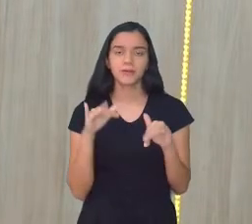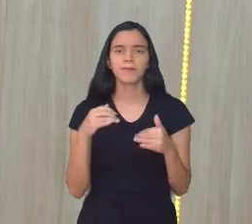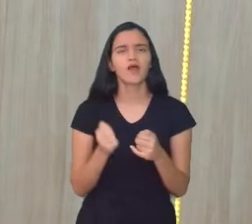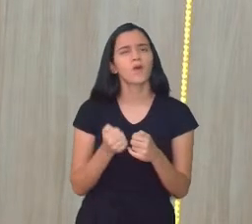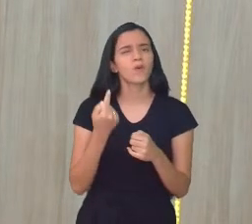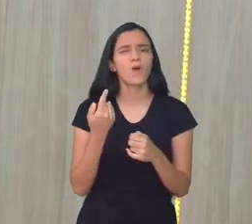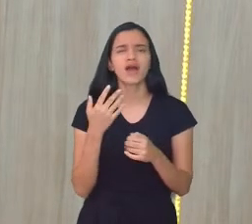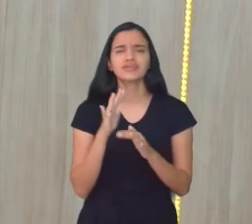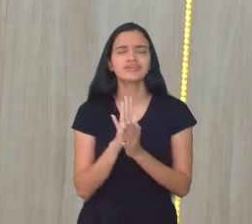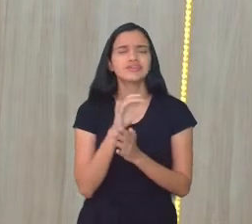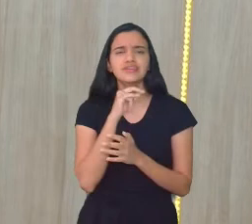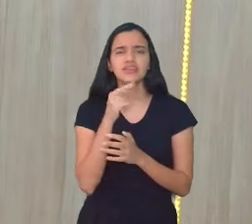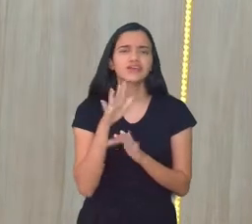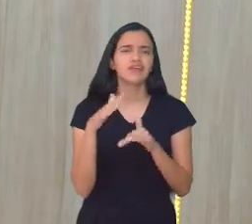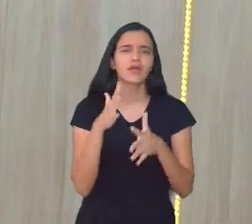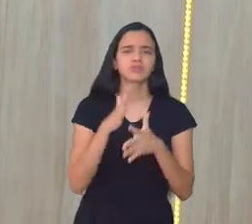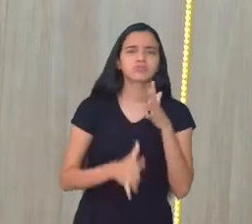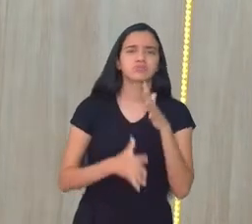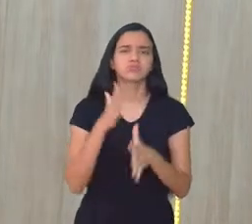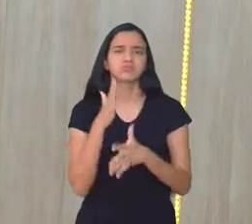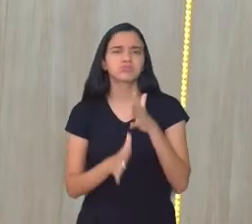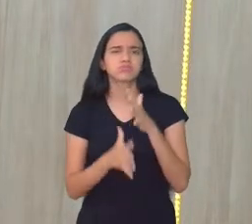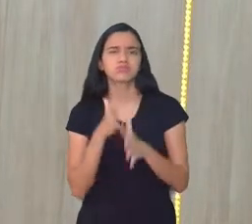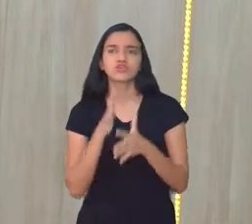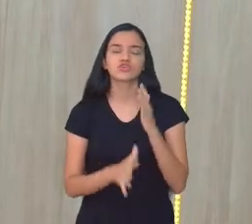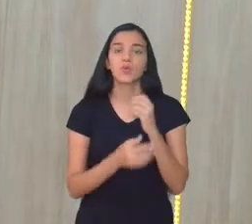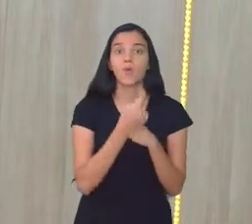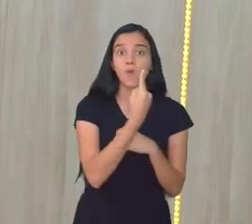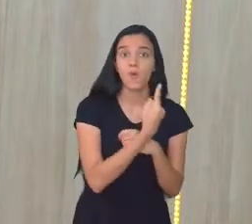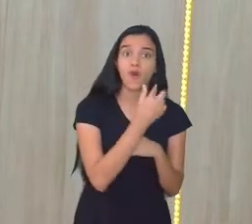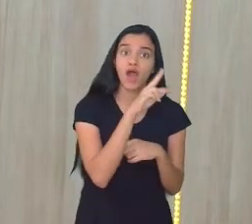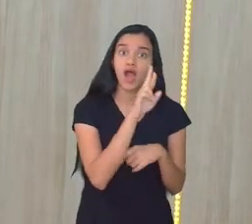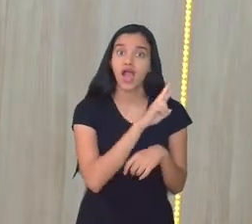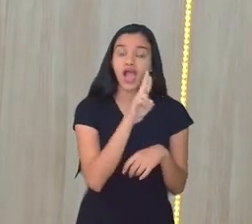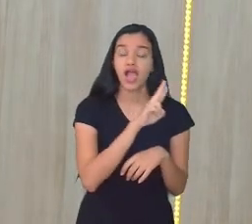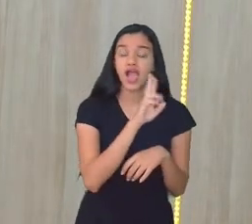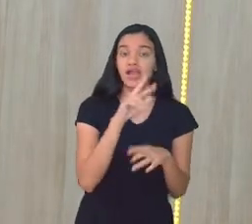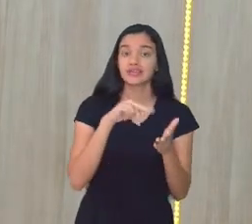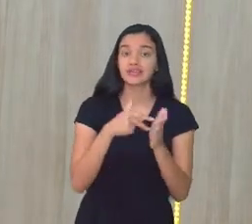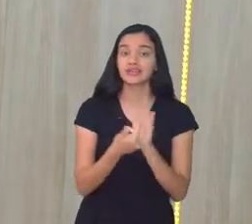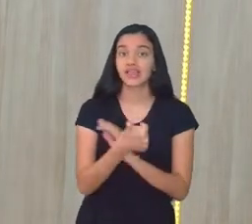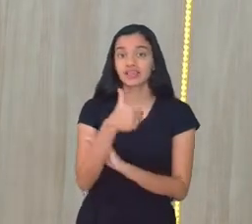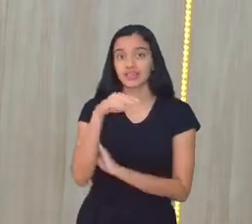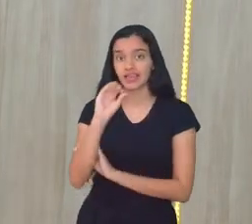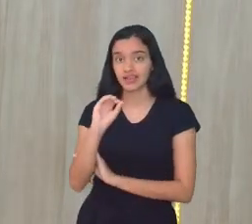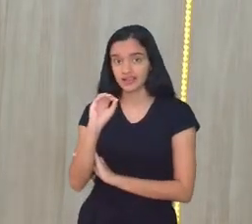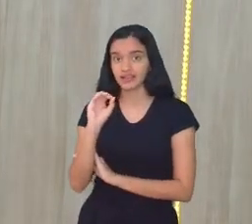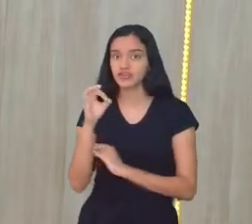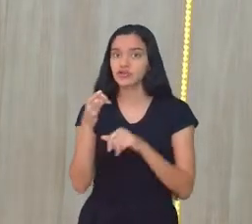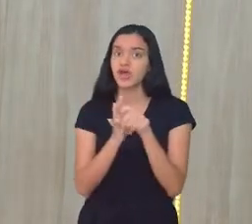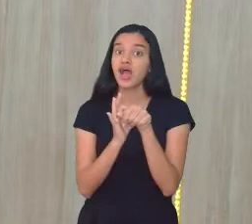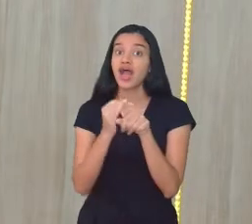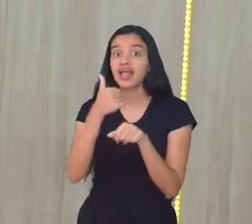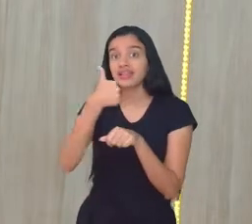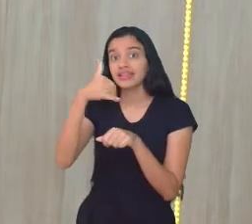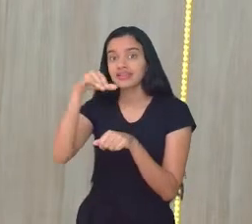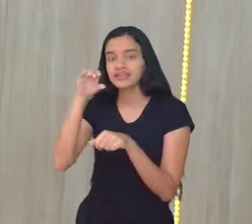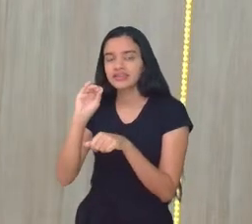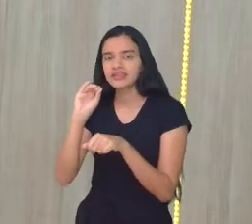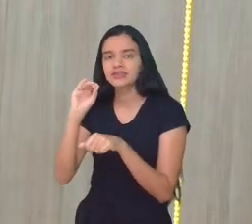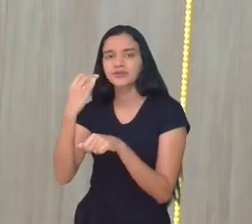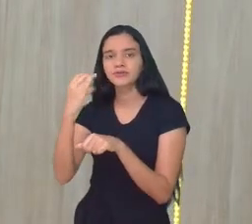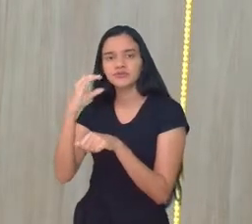quase ninguém vai se atrapalhar que um real são 10 moedinhas de 10